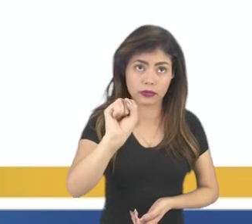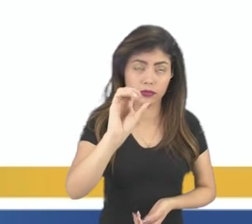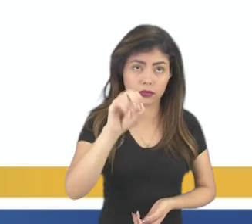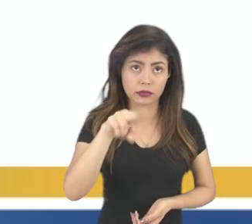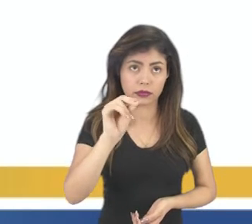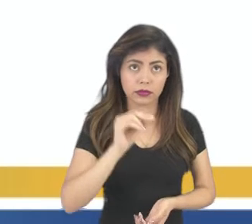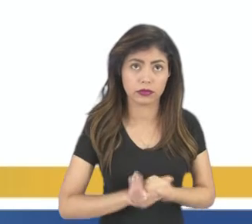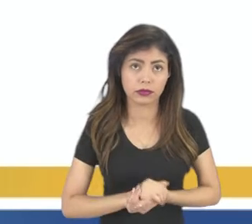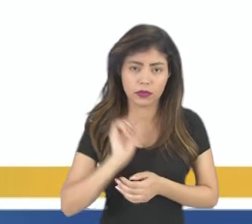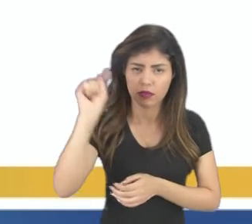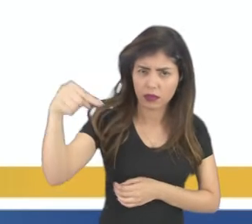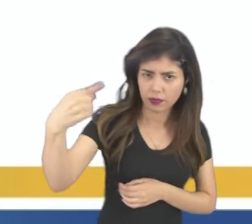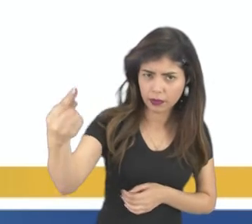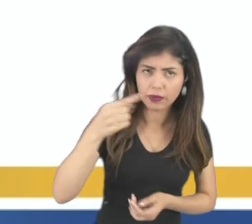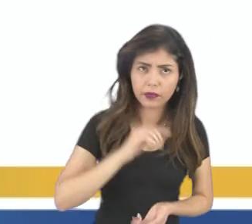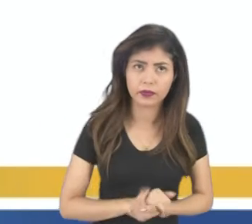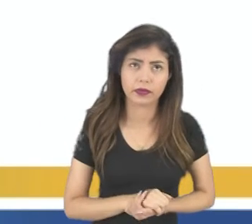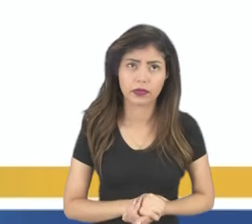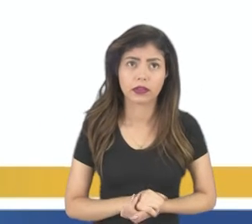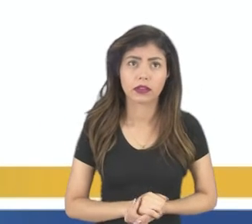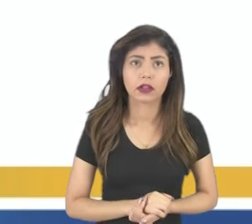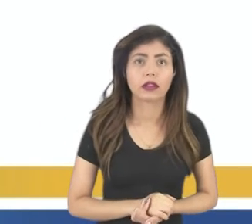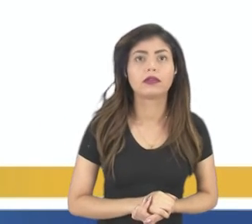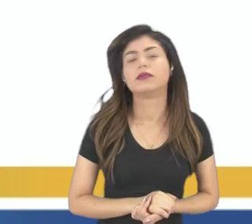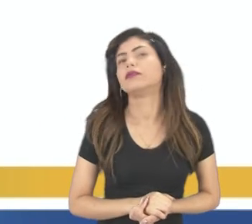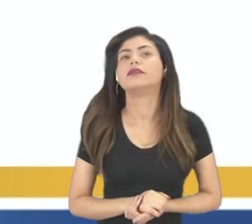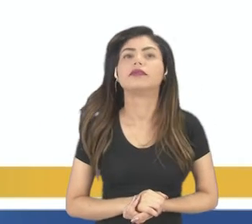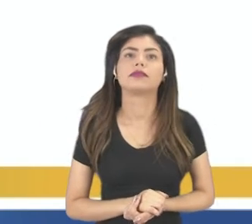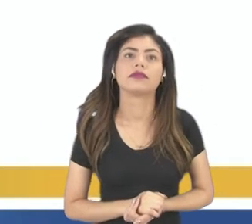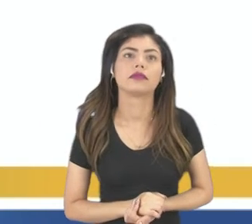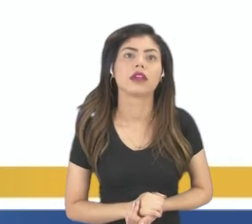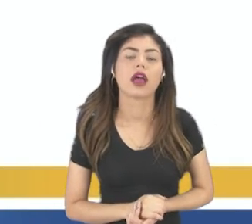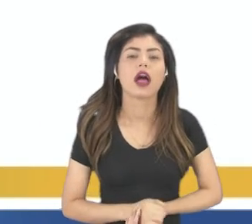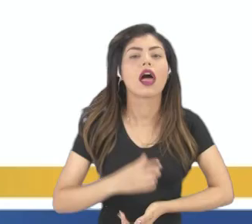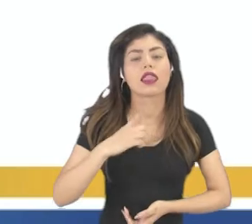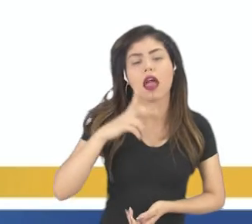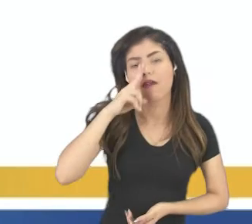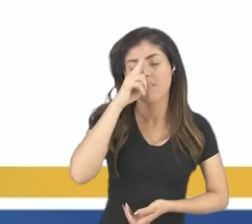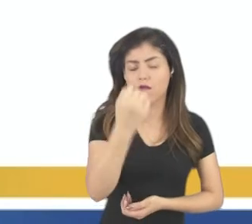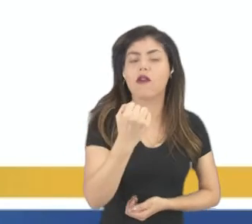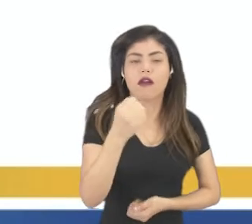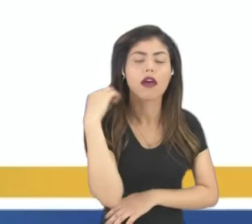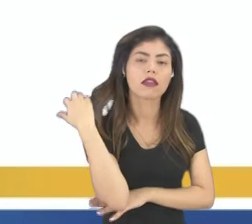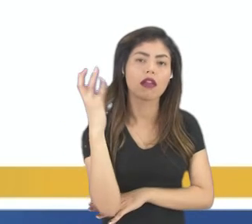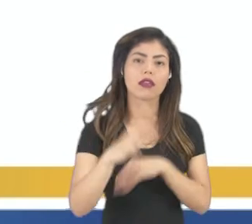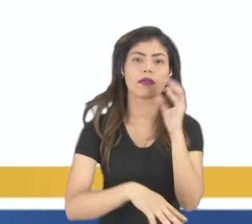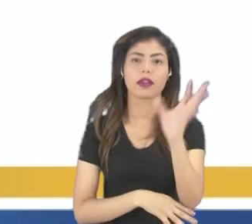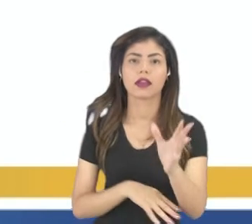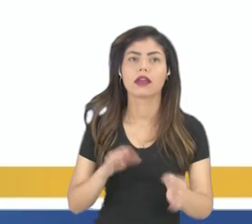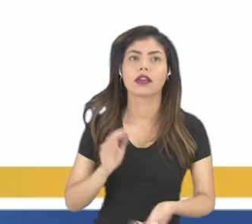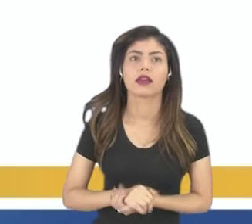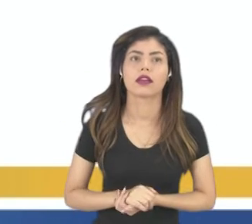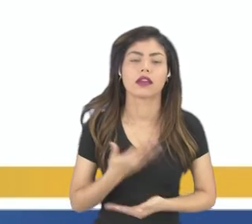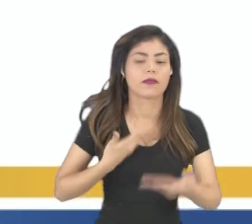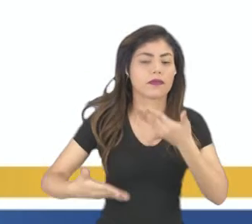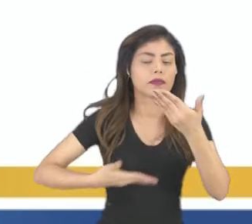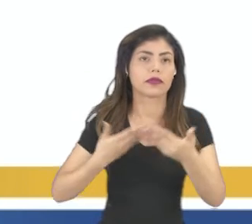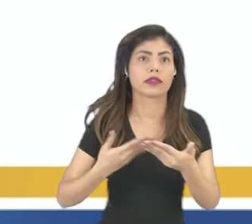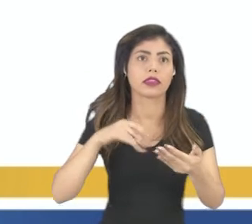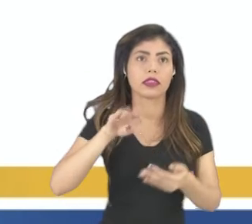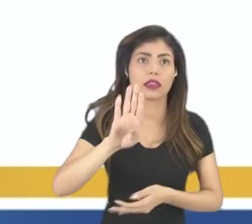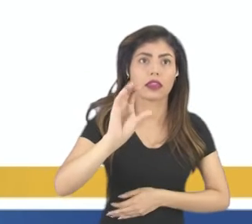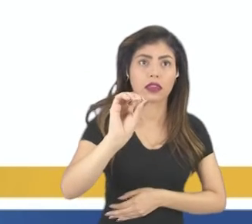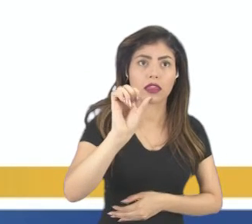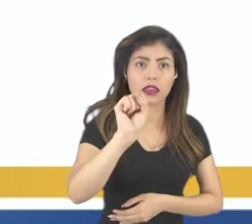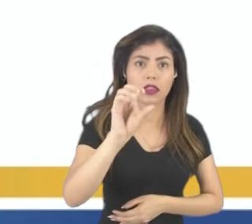então depois os bolsos de calibre que portam força da os vídeos que os vermes interajam